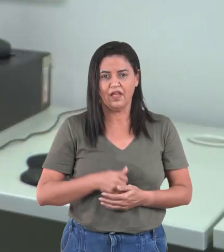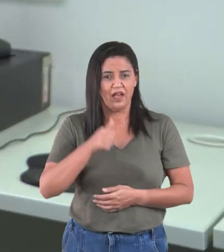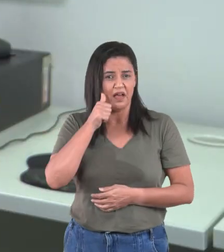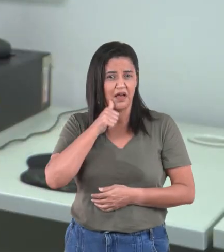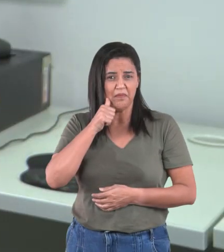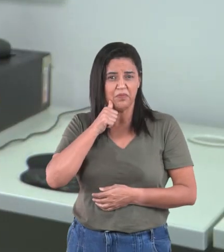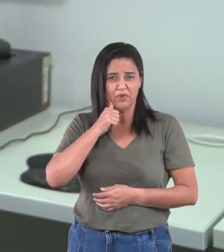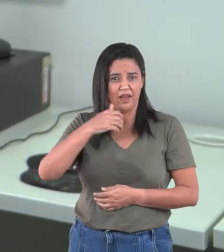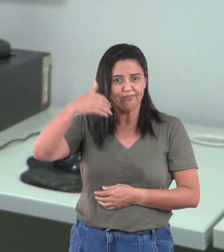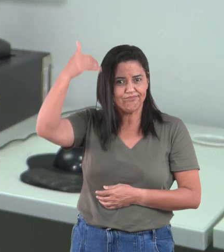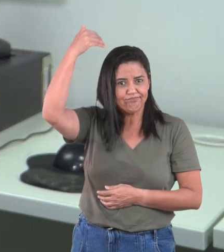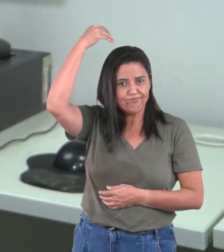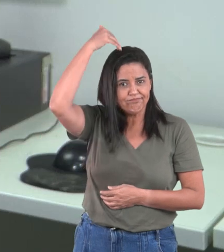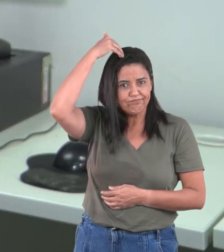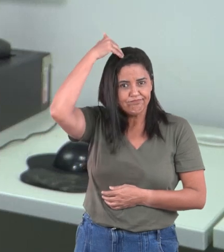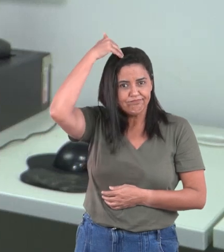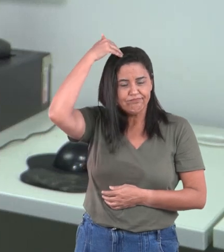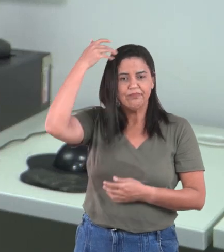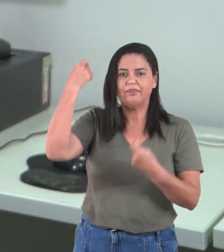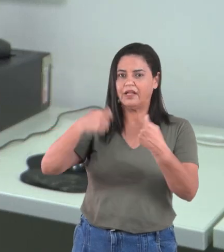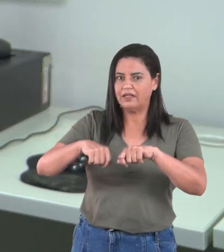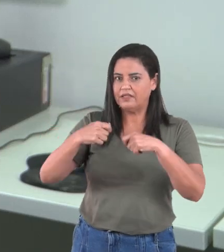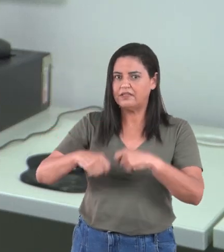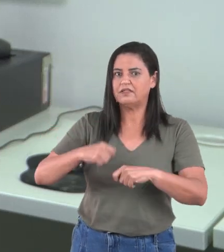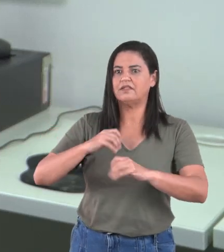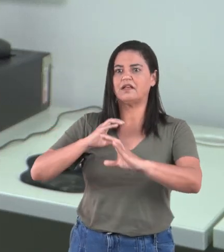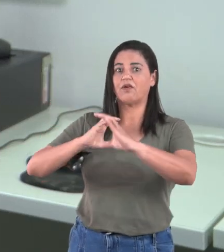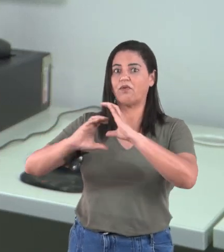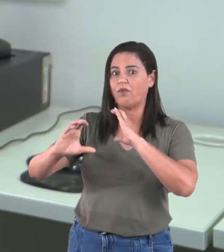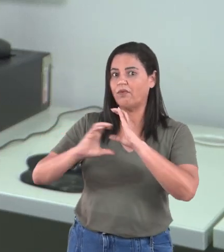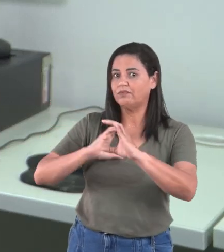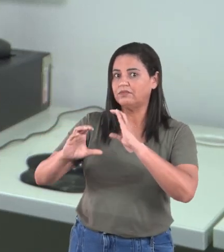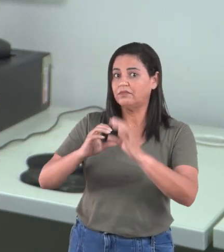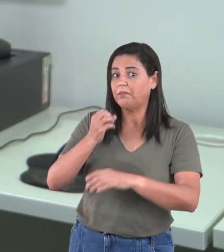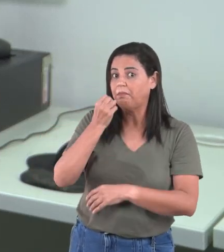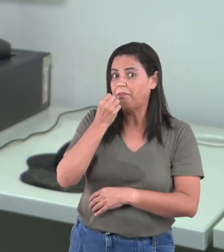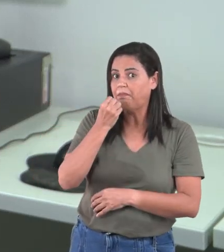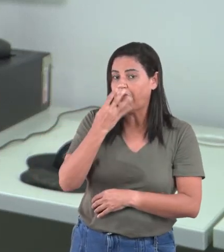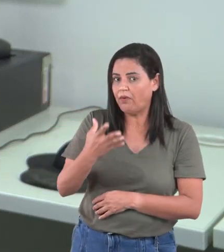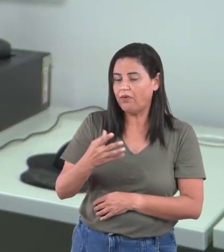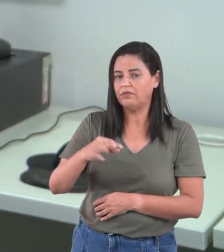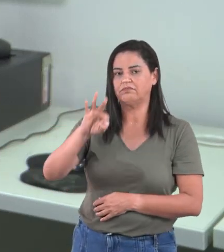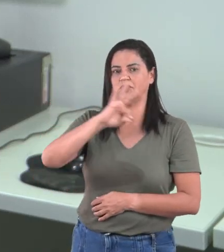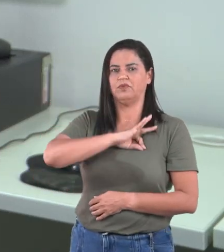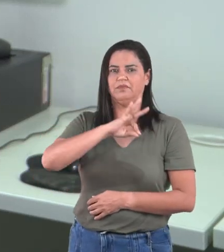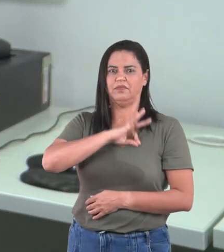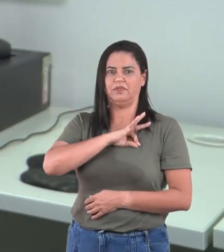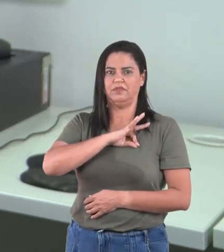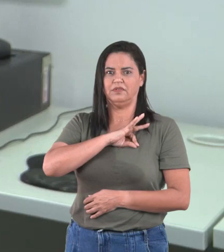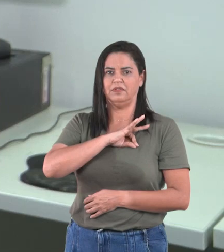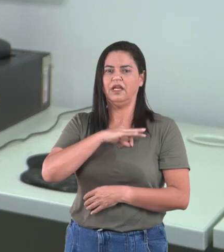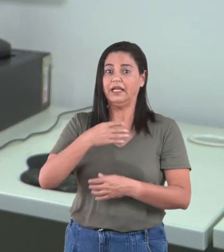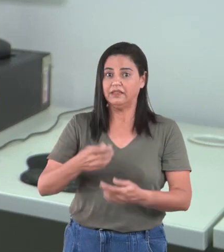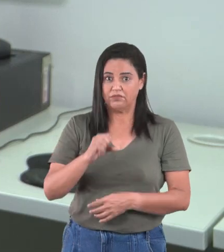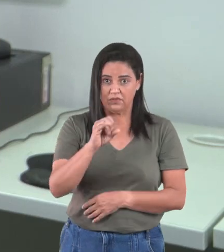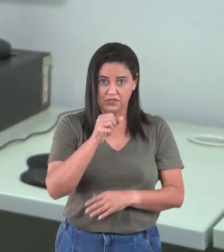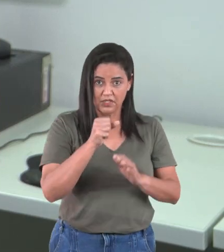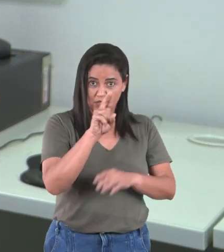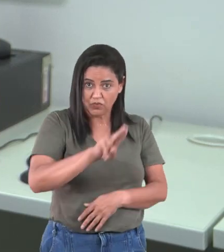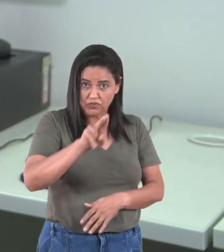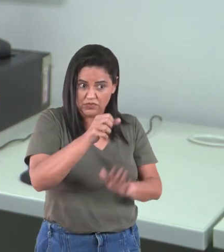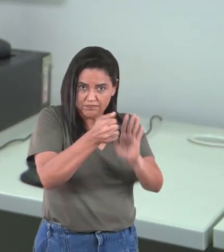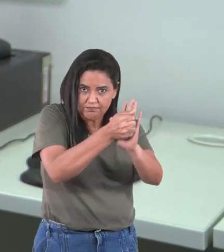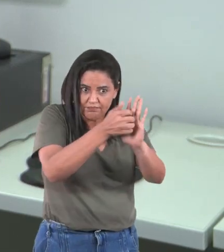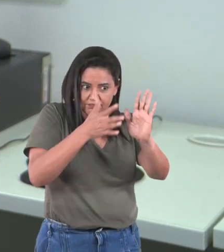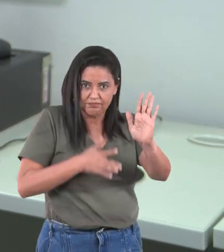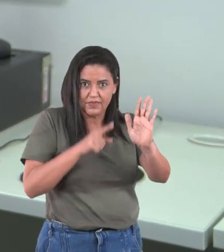mulher vítima ela consiga mais um canal de comunicação com a Polícia Militar. Tá? Ela, fazendo uso desse